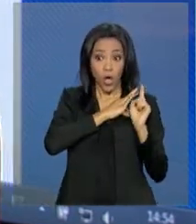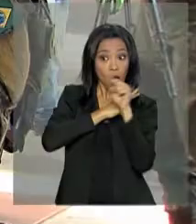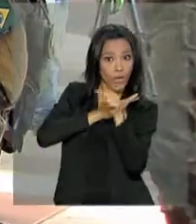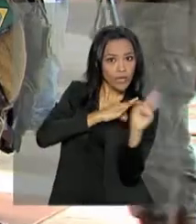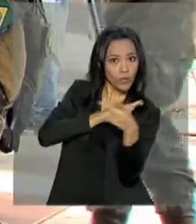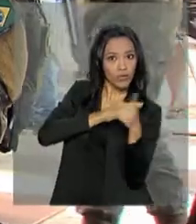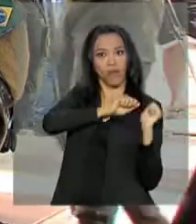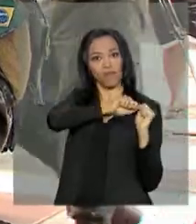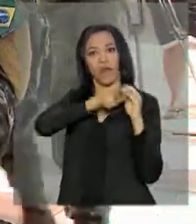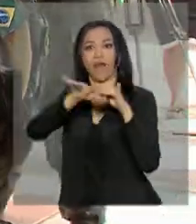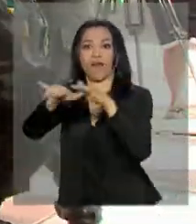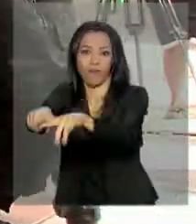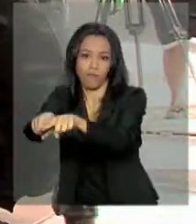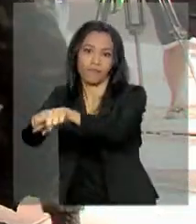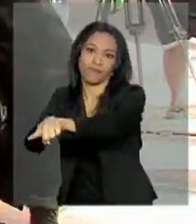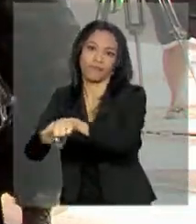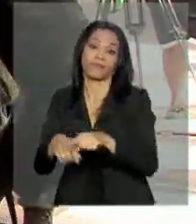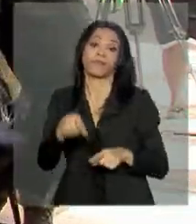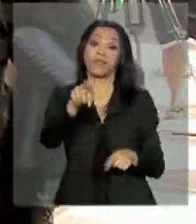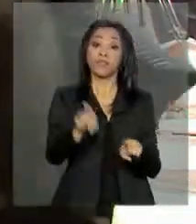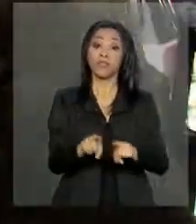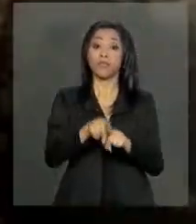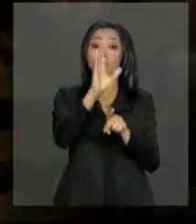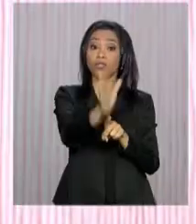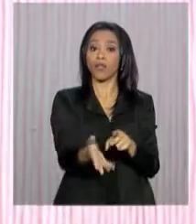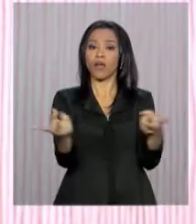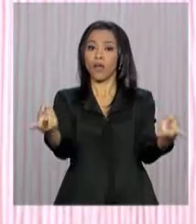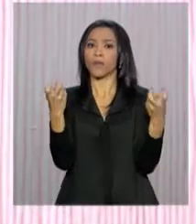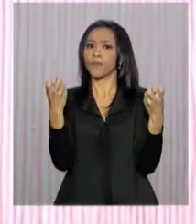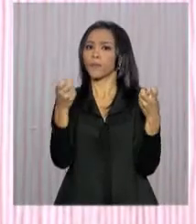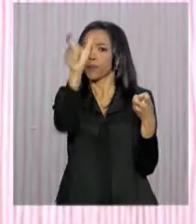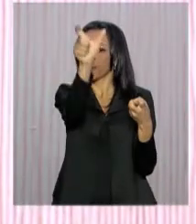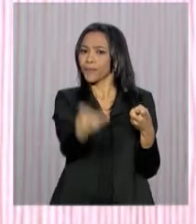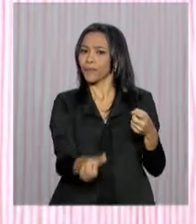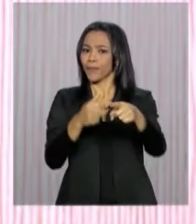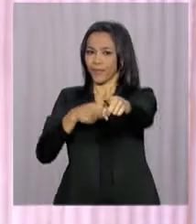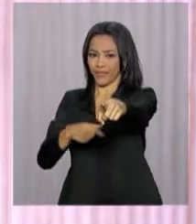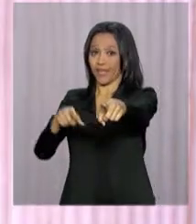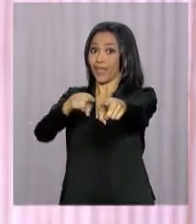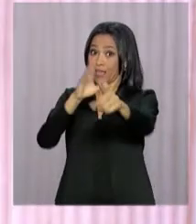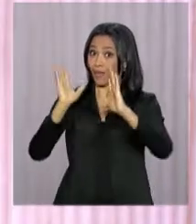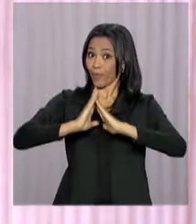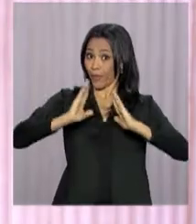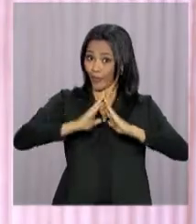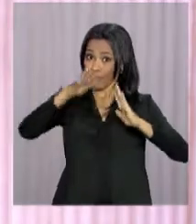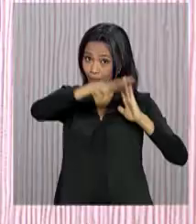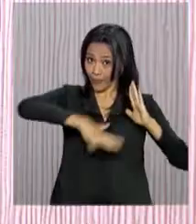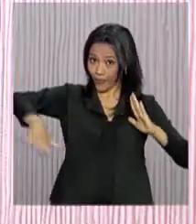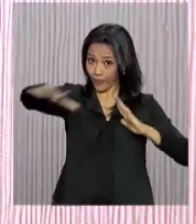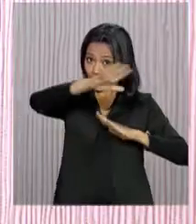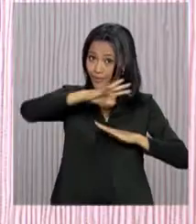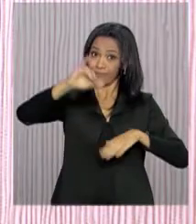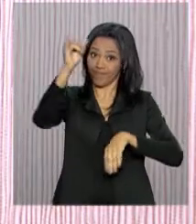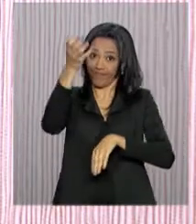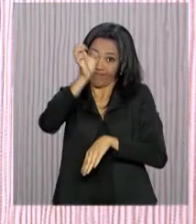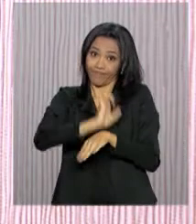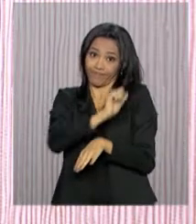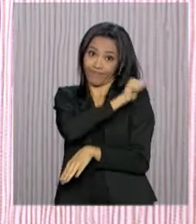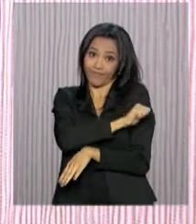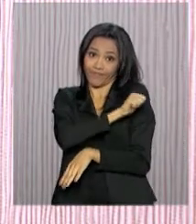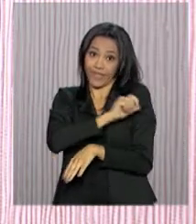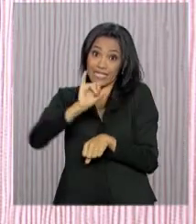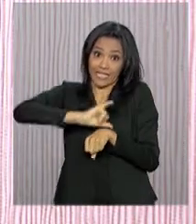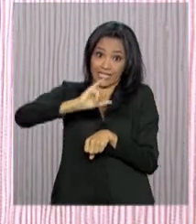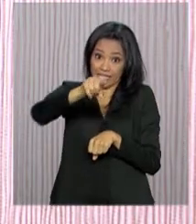momentos. Os efeitos da intervenção também já são sentidos pelo Carlos, que mora no Meier, na zona norte do Rio. A gente vê que,